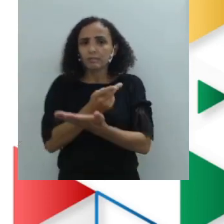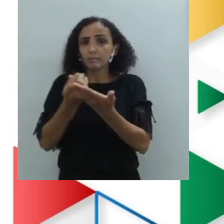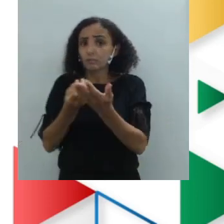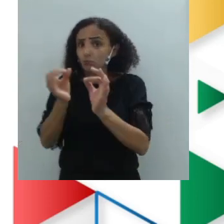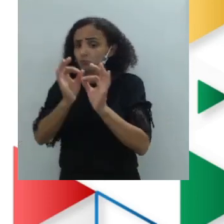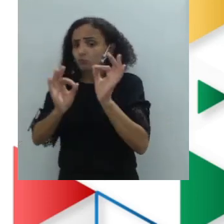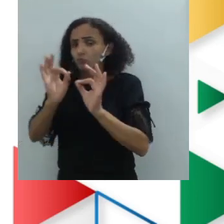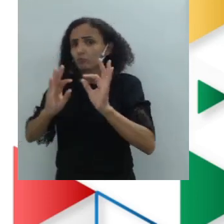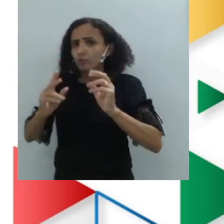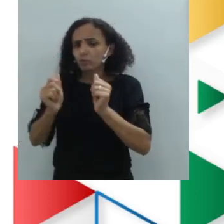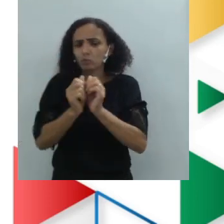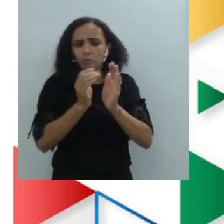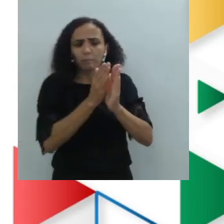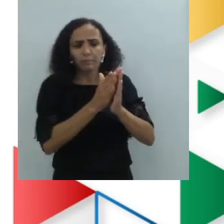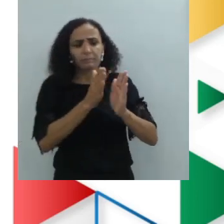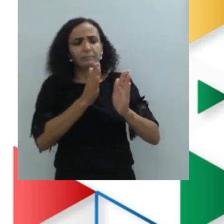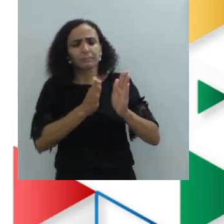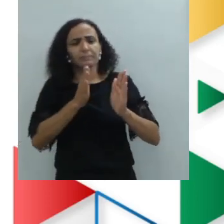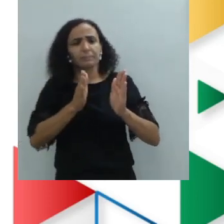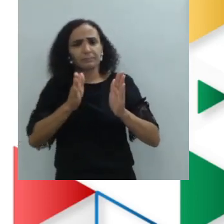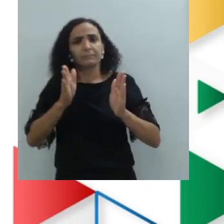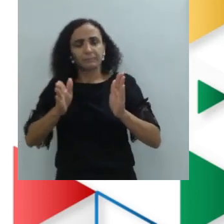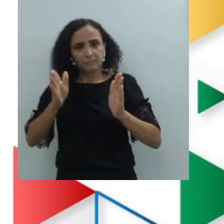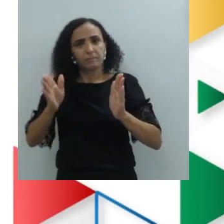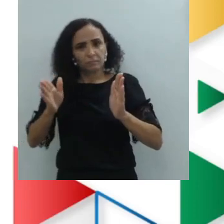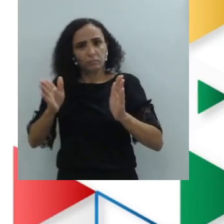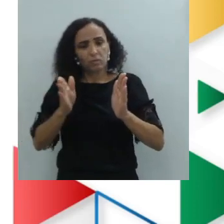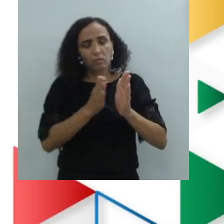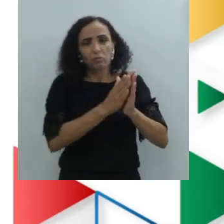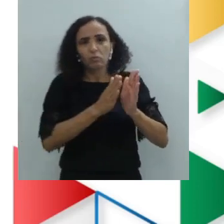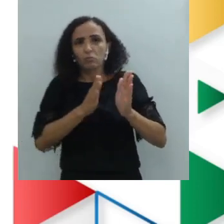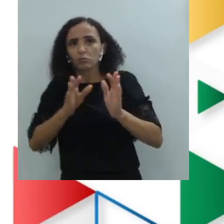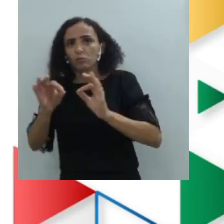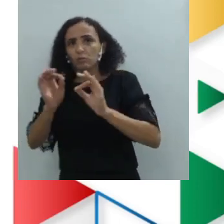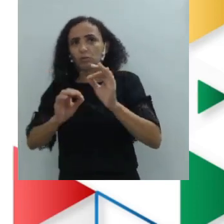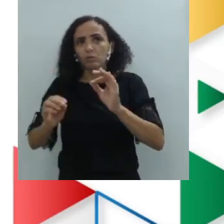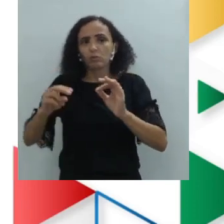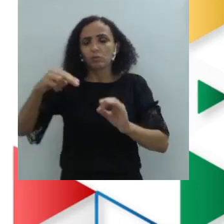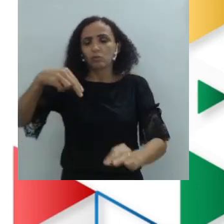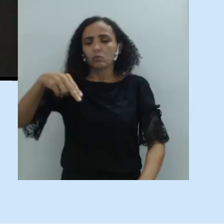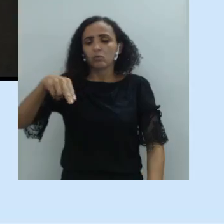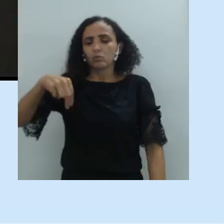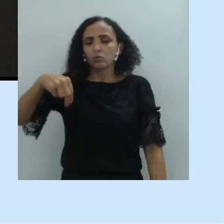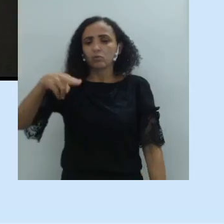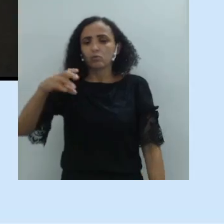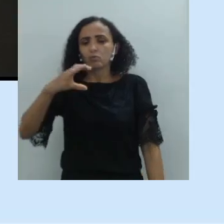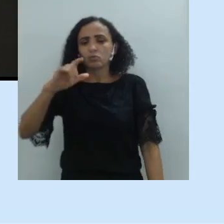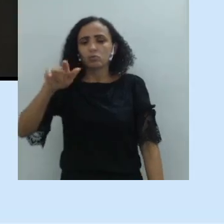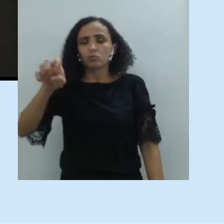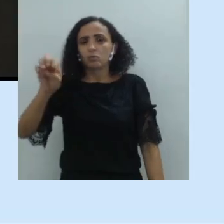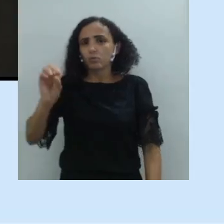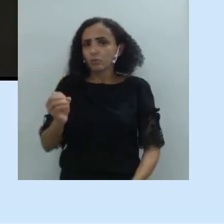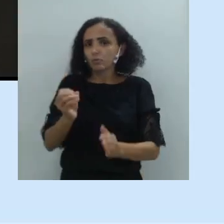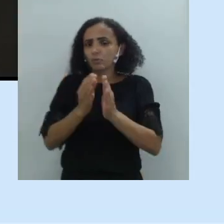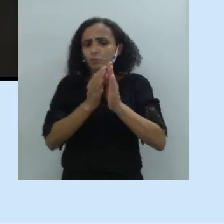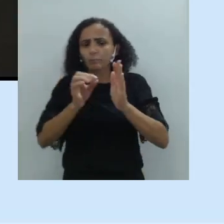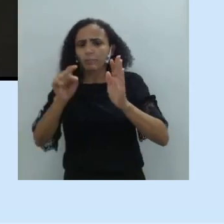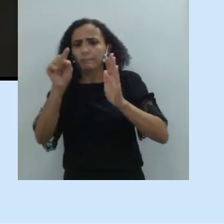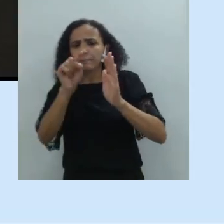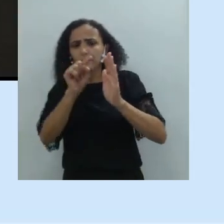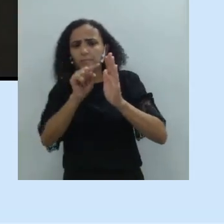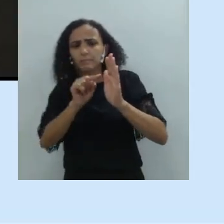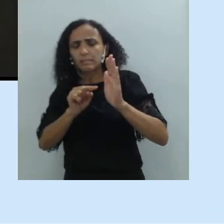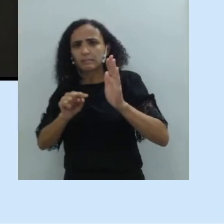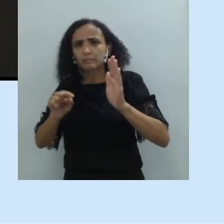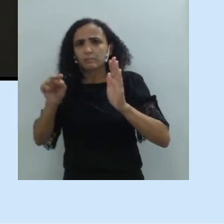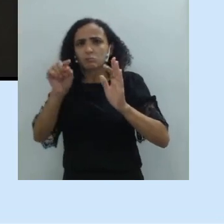vivo, tudo vem da célula, tá certo? Na célula temos o núcleo, nós temos a parede celular, a membrana plasmática, tá certo?